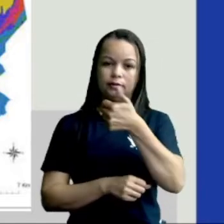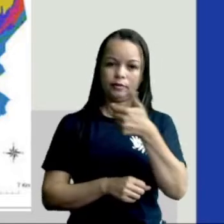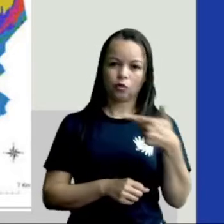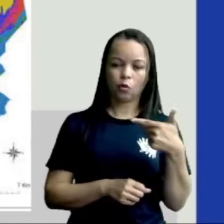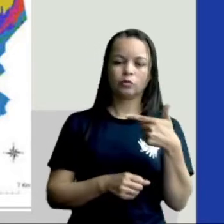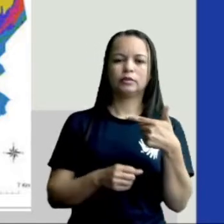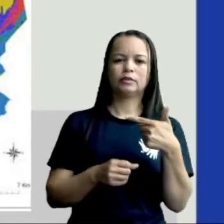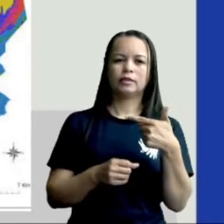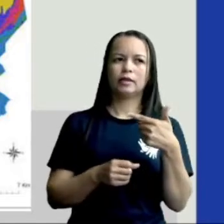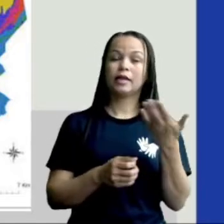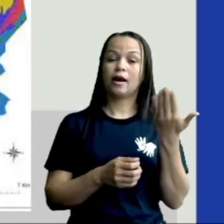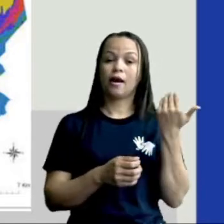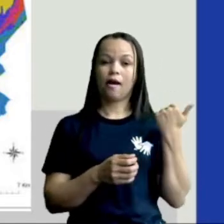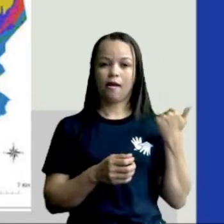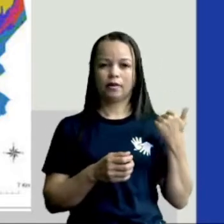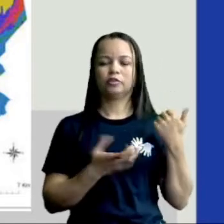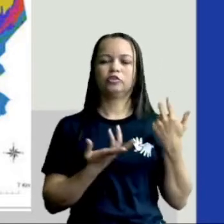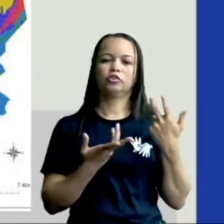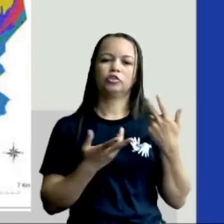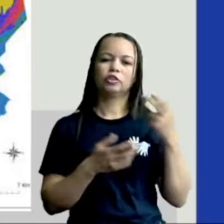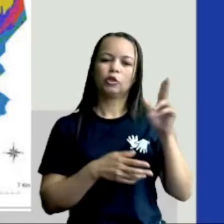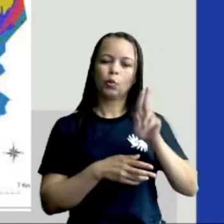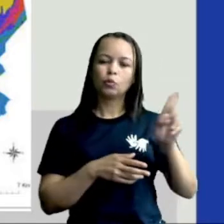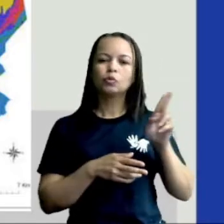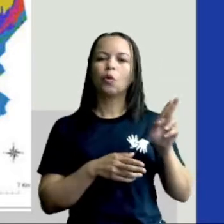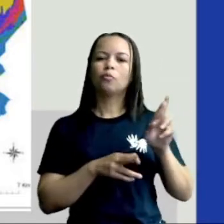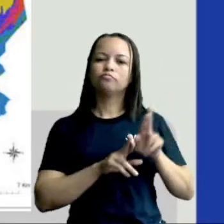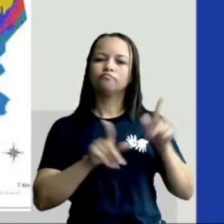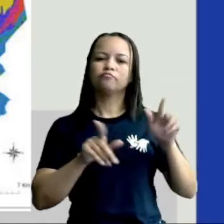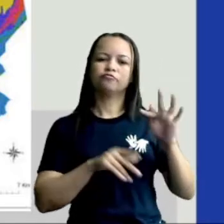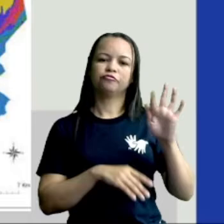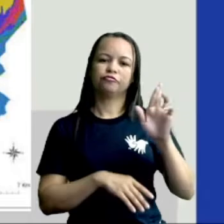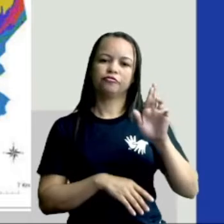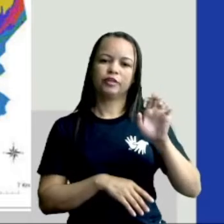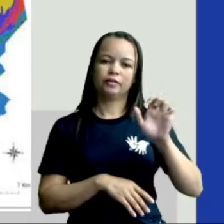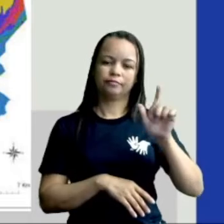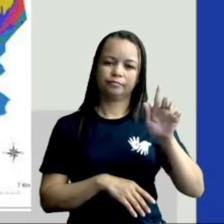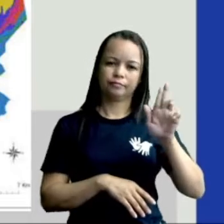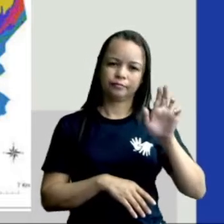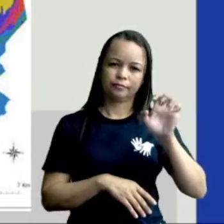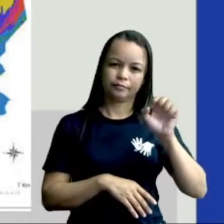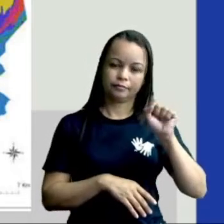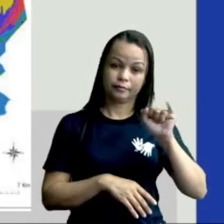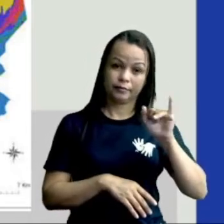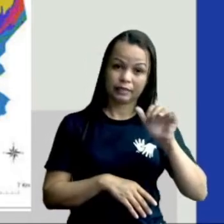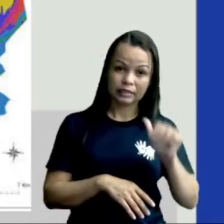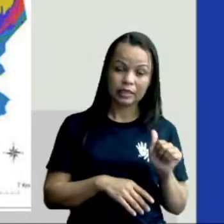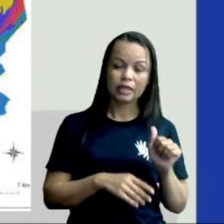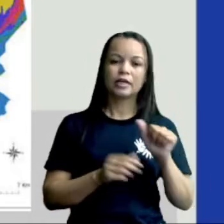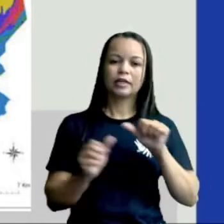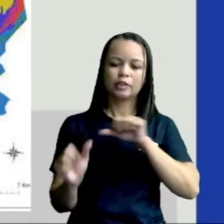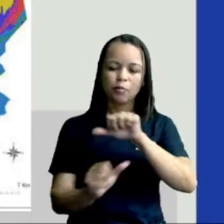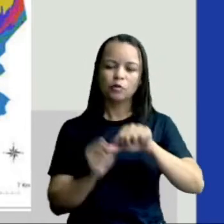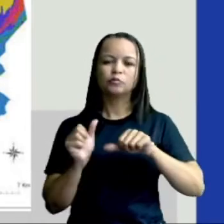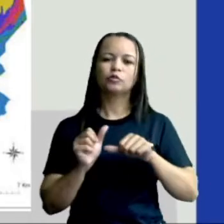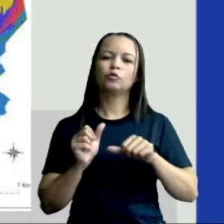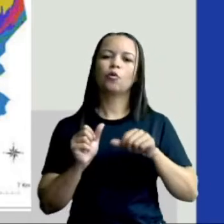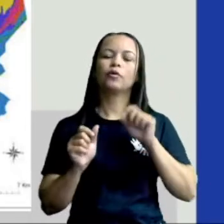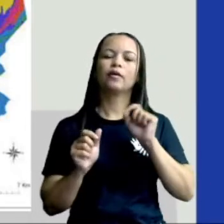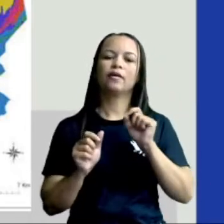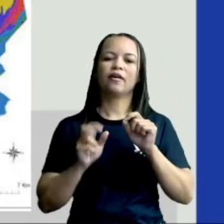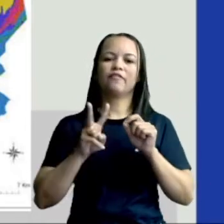chamava freguesia, mas aí ela passou a ser considerada uma vila, certo? E isso